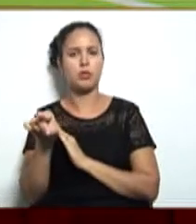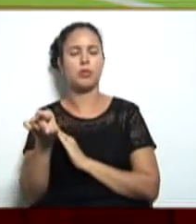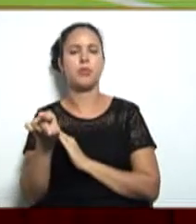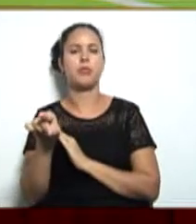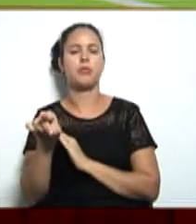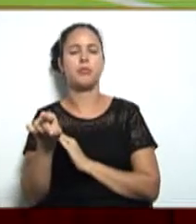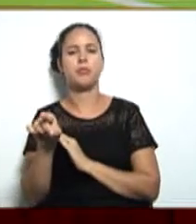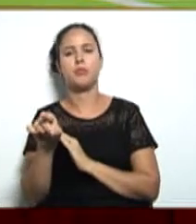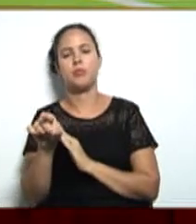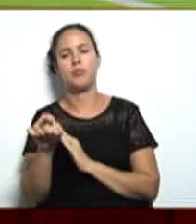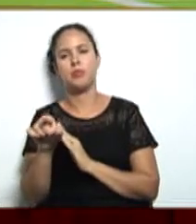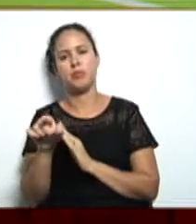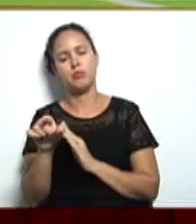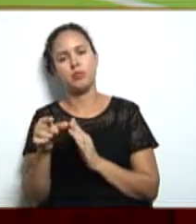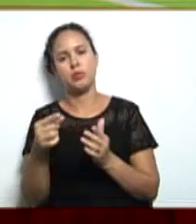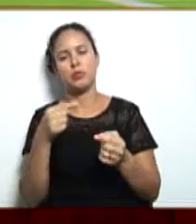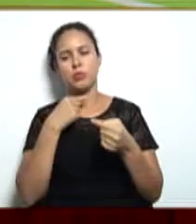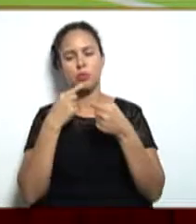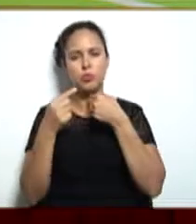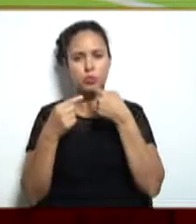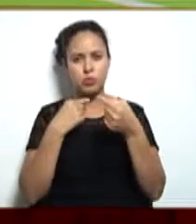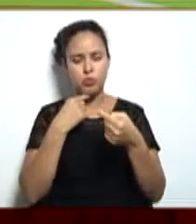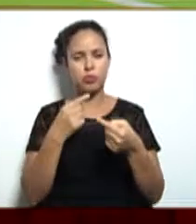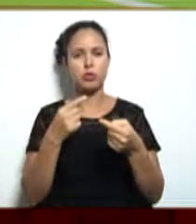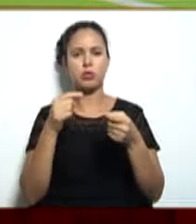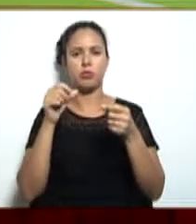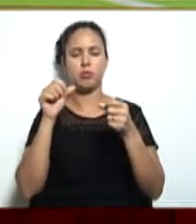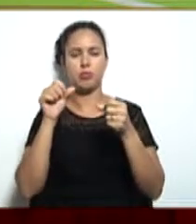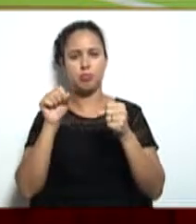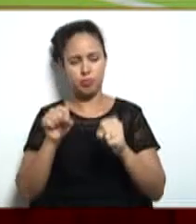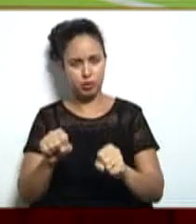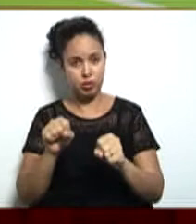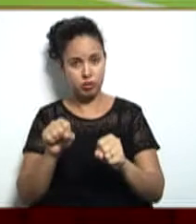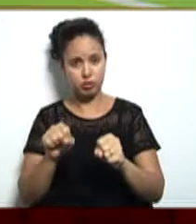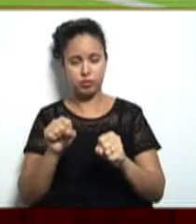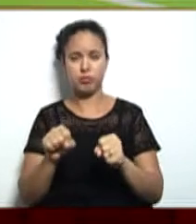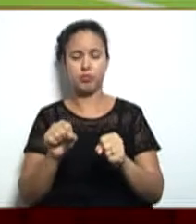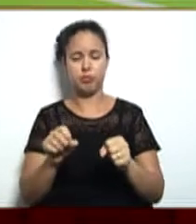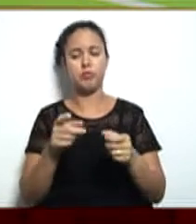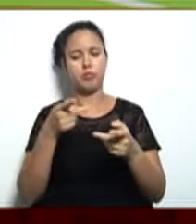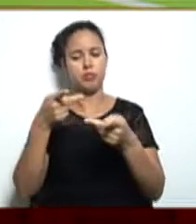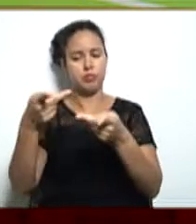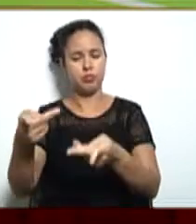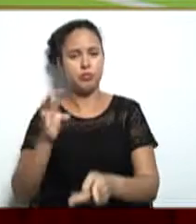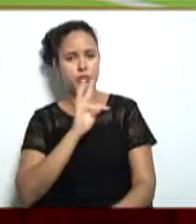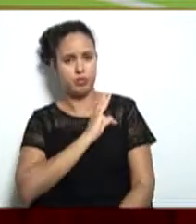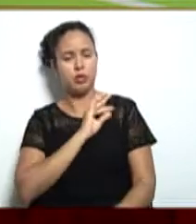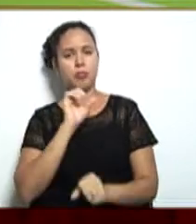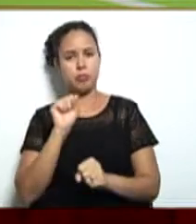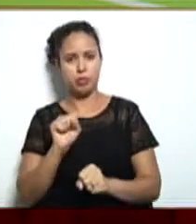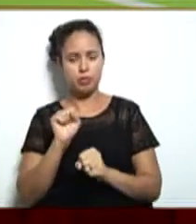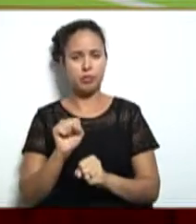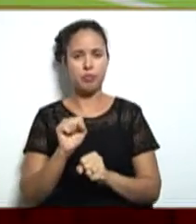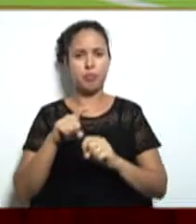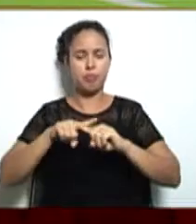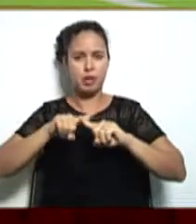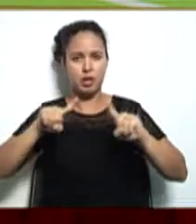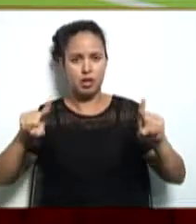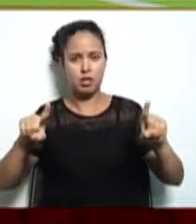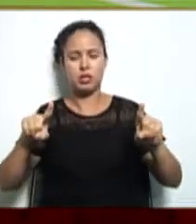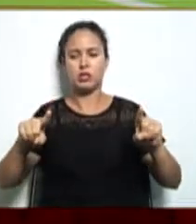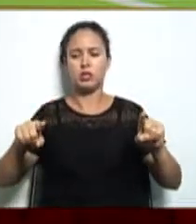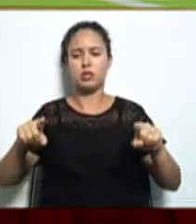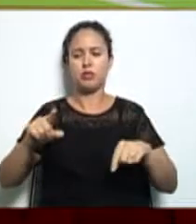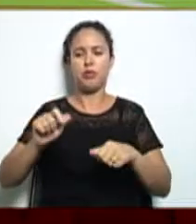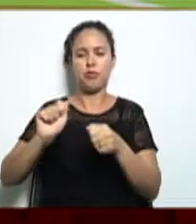coisa? A pergunta ou tirar uma dúvida durante a visita faz parte do processo da visita, mas você não